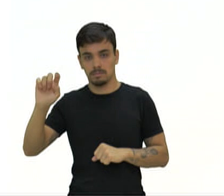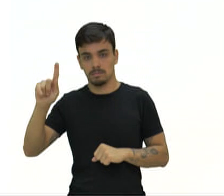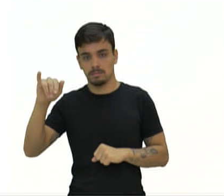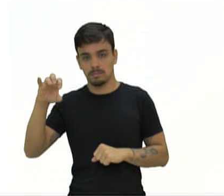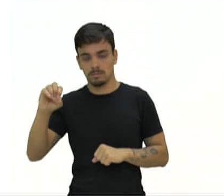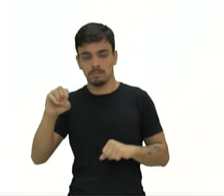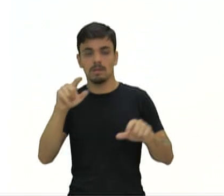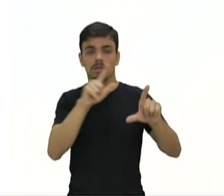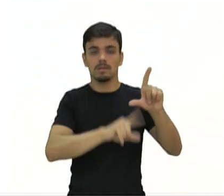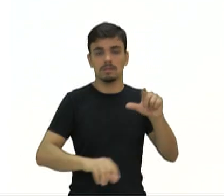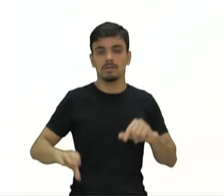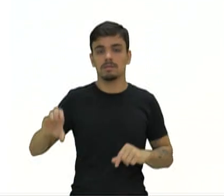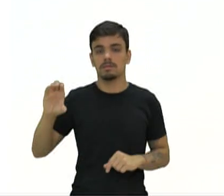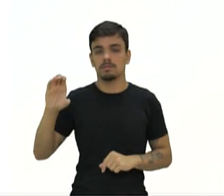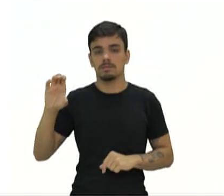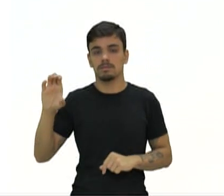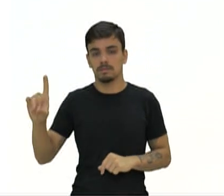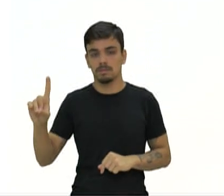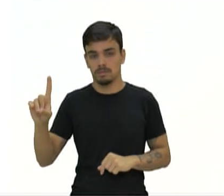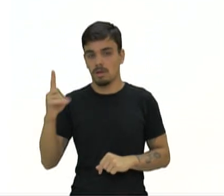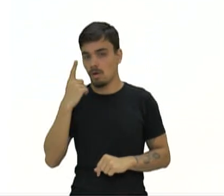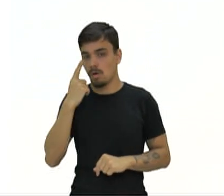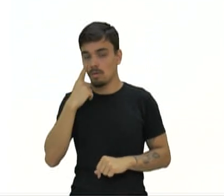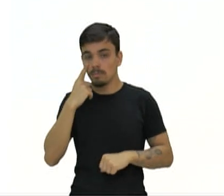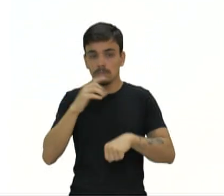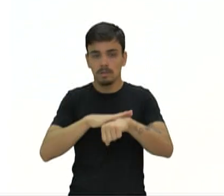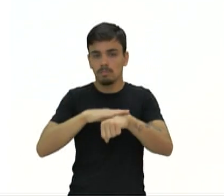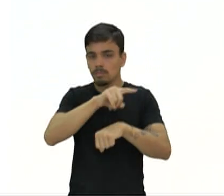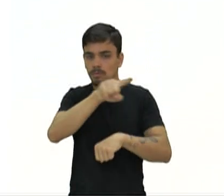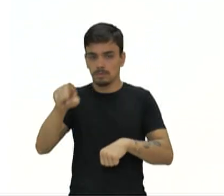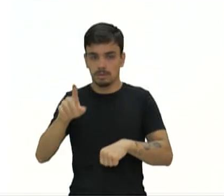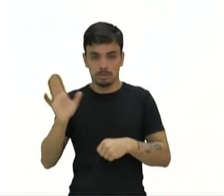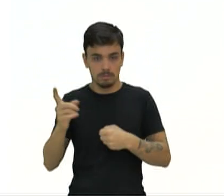D, testosterona. Tempinho para vocês.